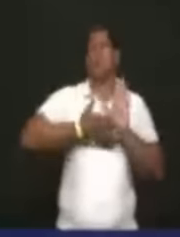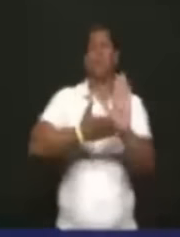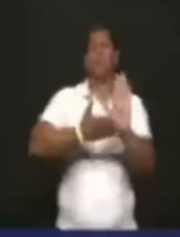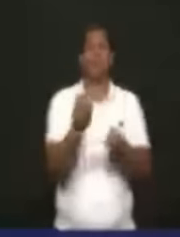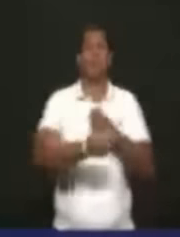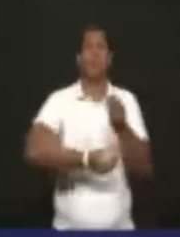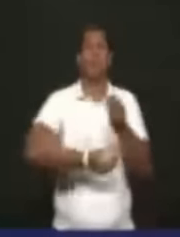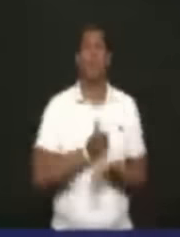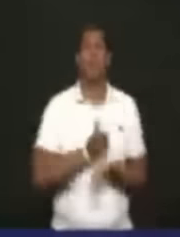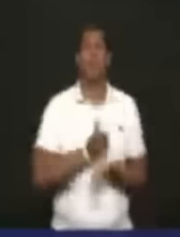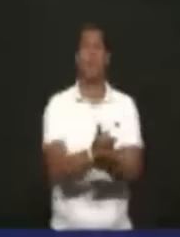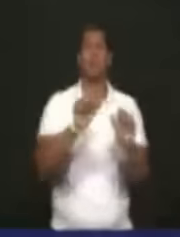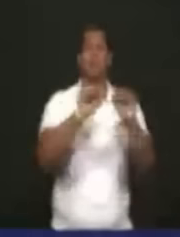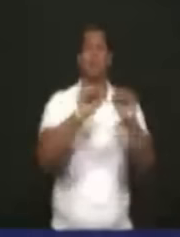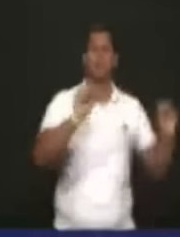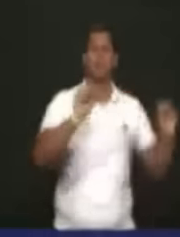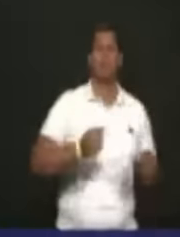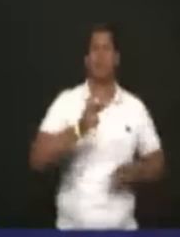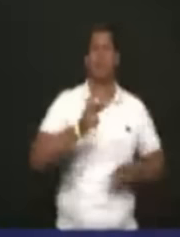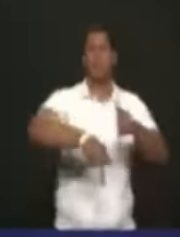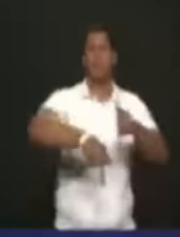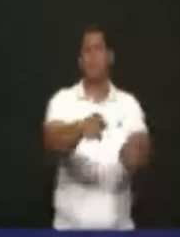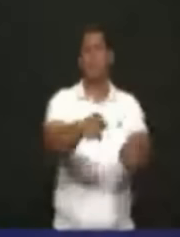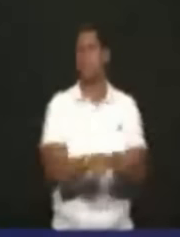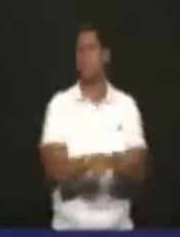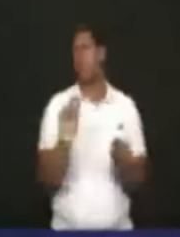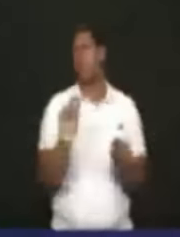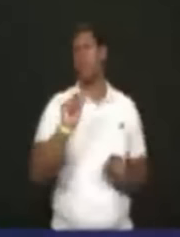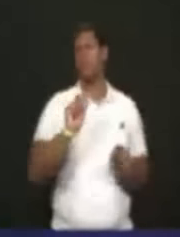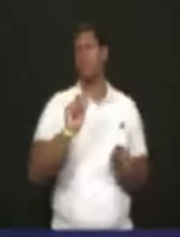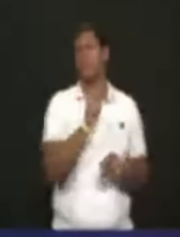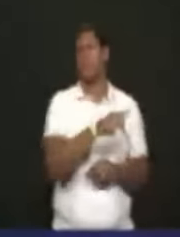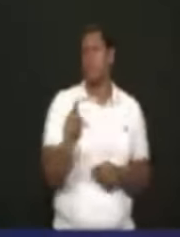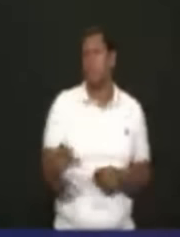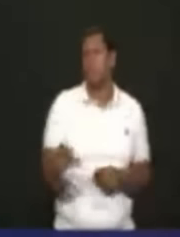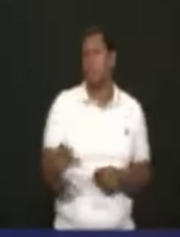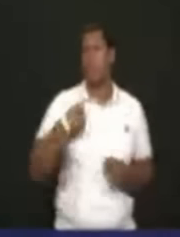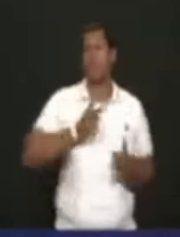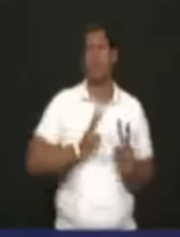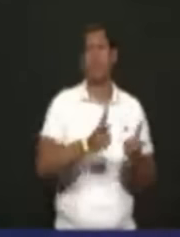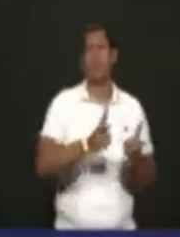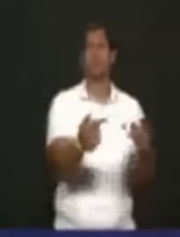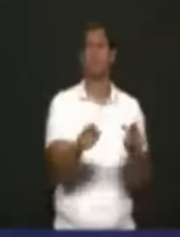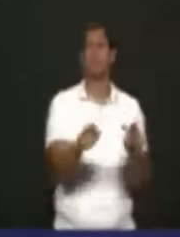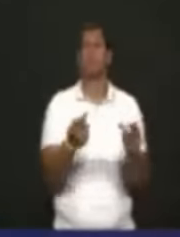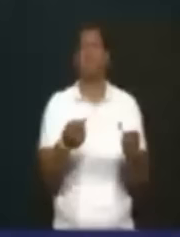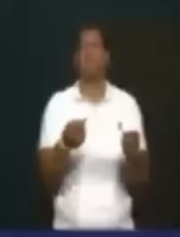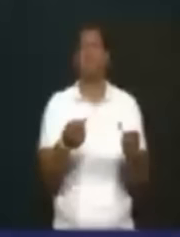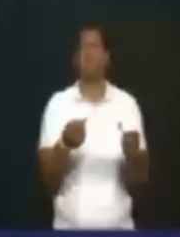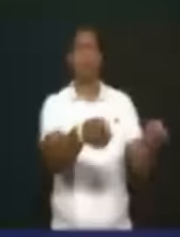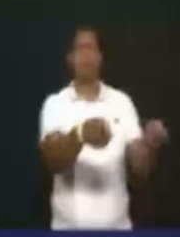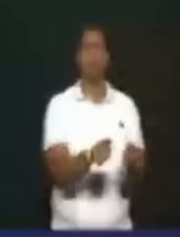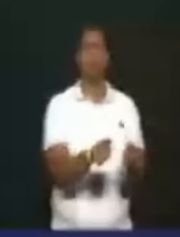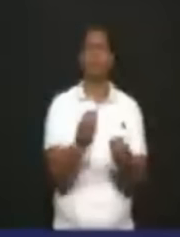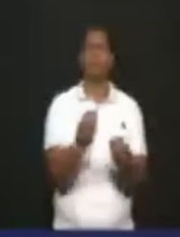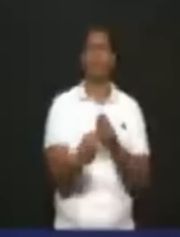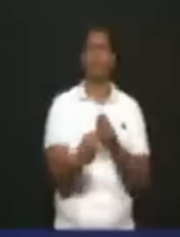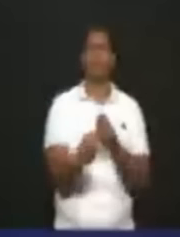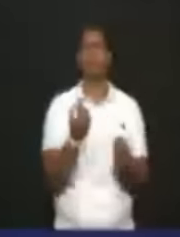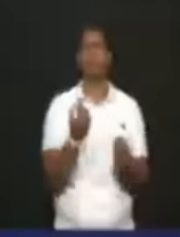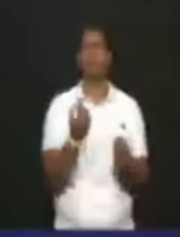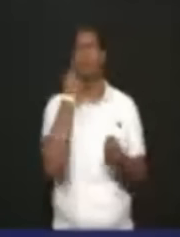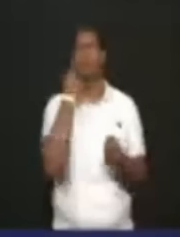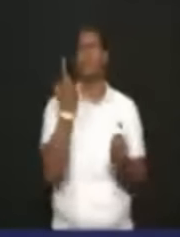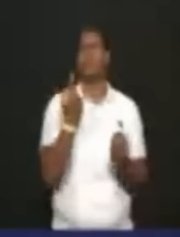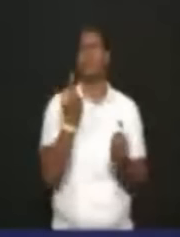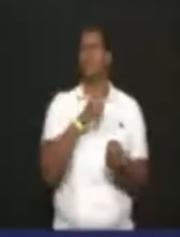manter a rede de professores atuando nas escolas, a gente assim poder tratar, inclusive, a questão de